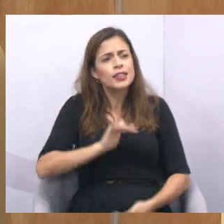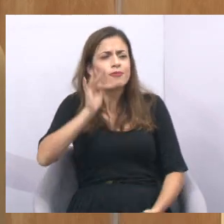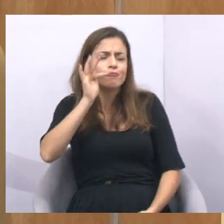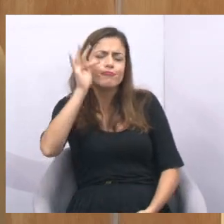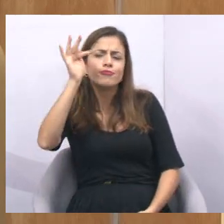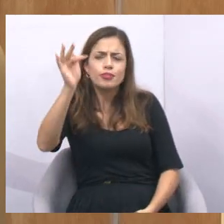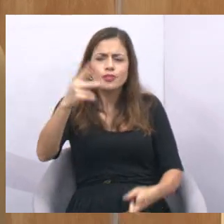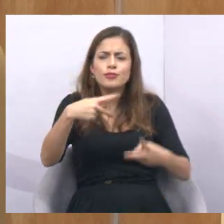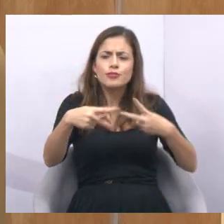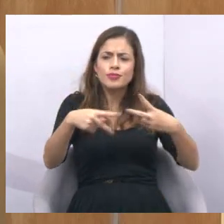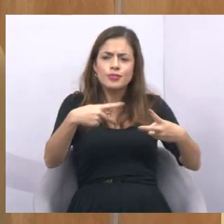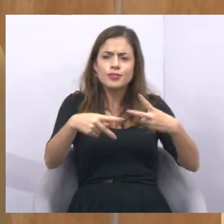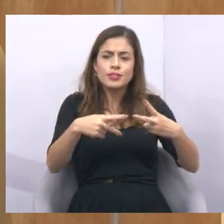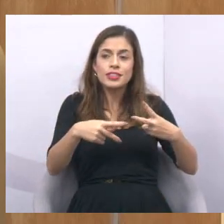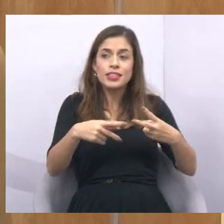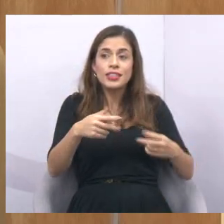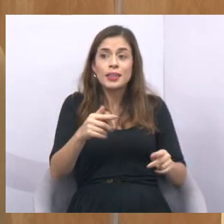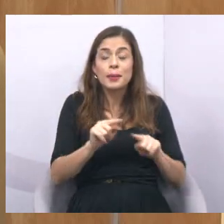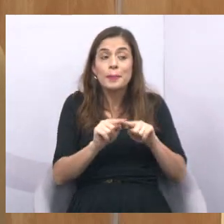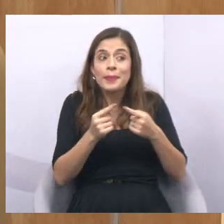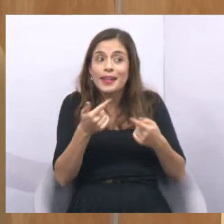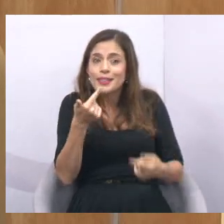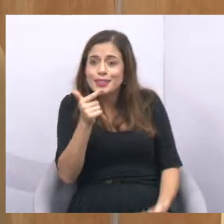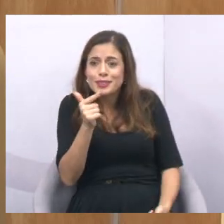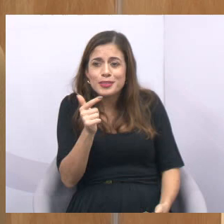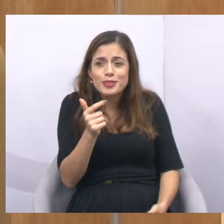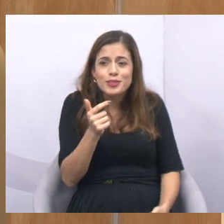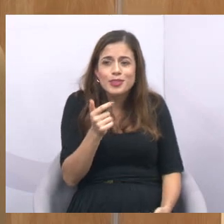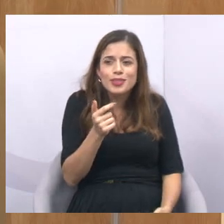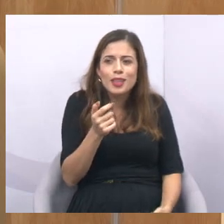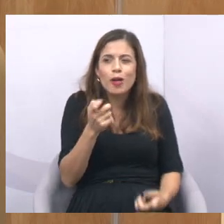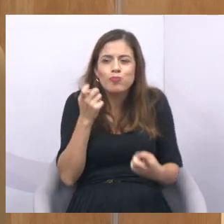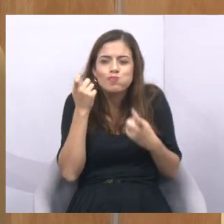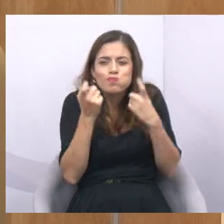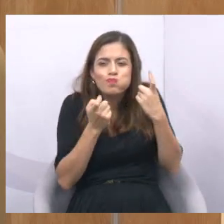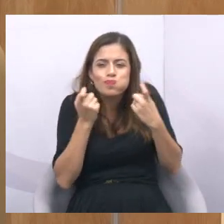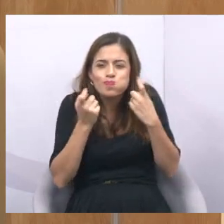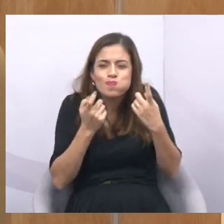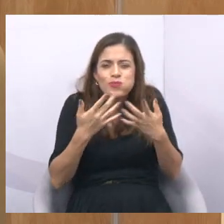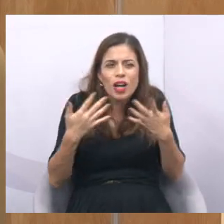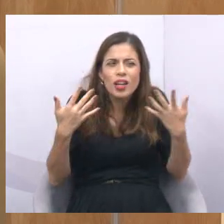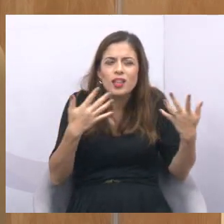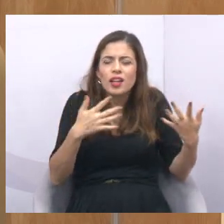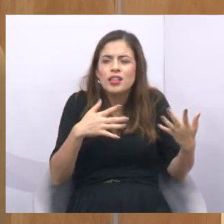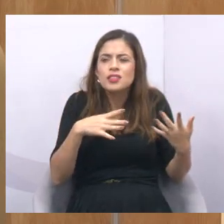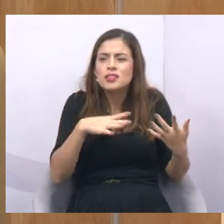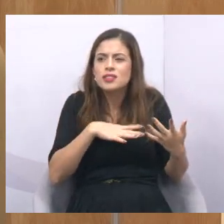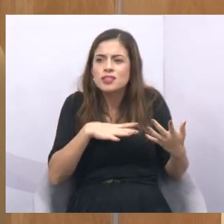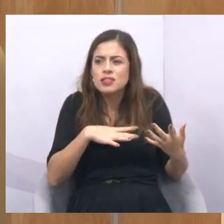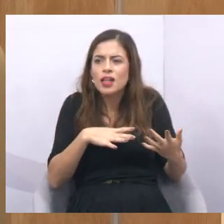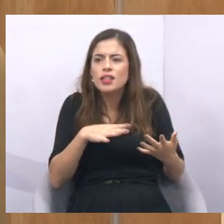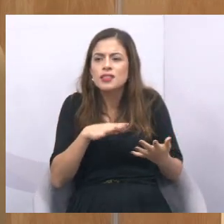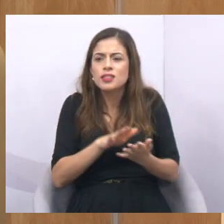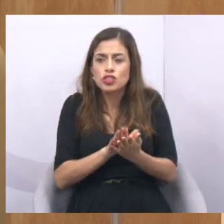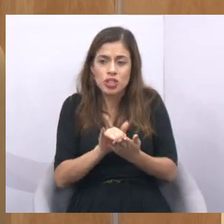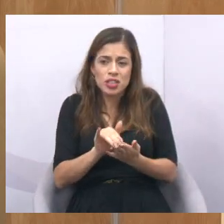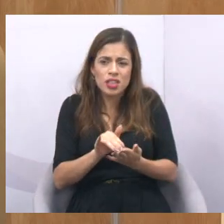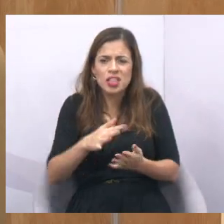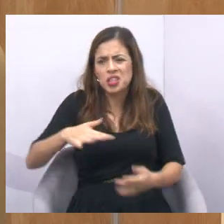São José, mas eu não tinha uma expressão além do nosso município, da nossa região aqui.